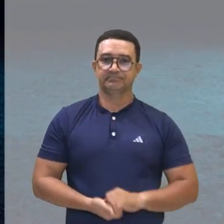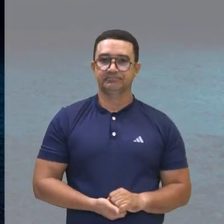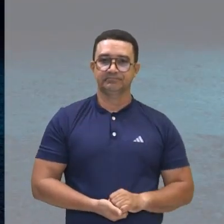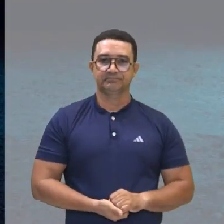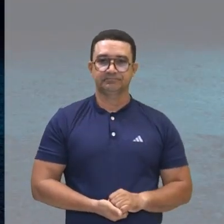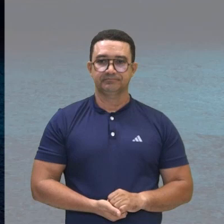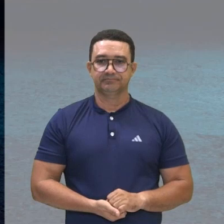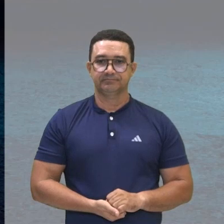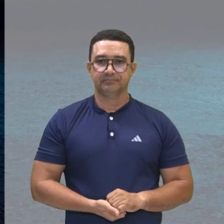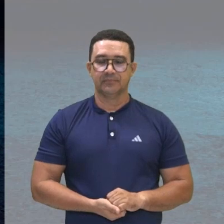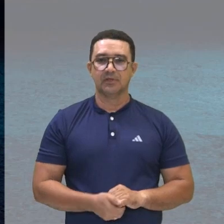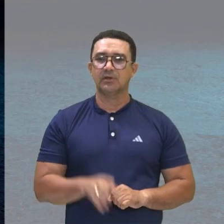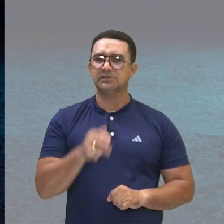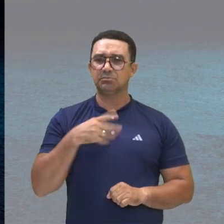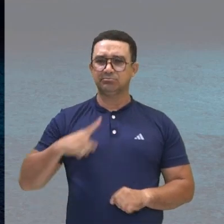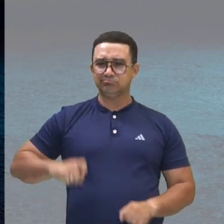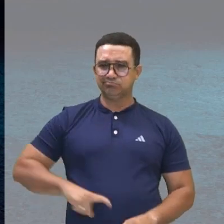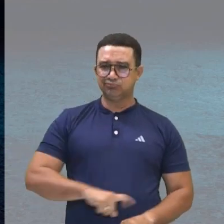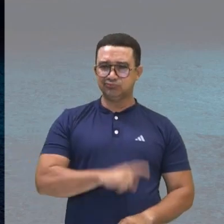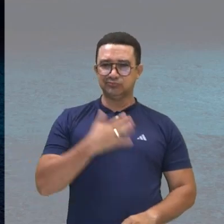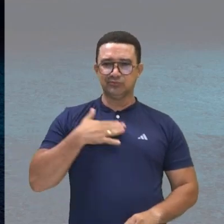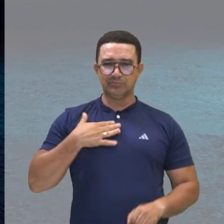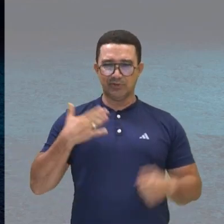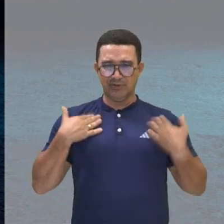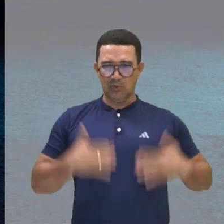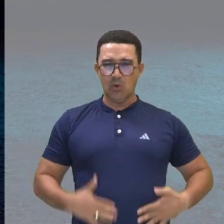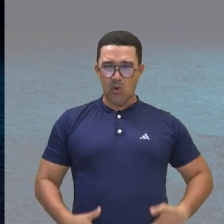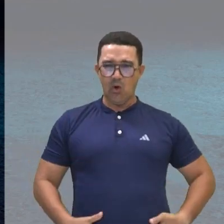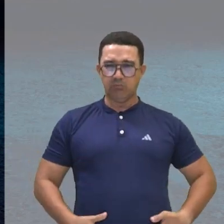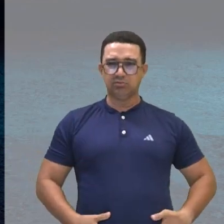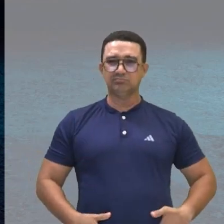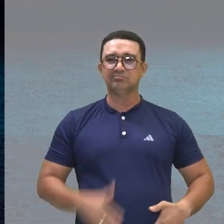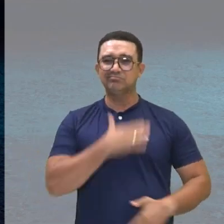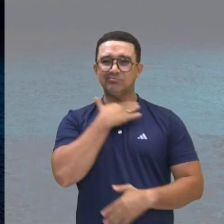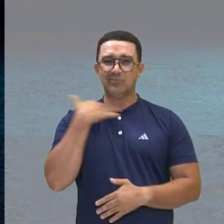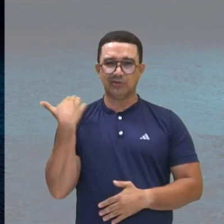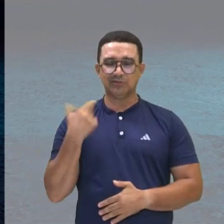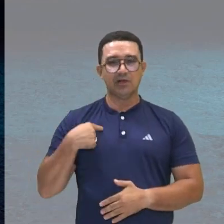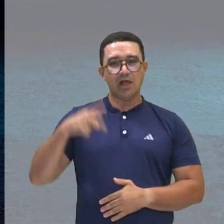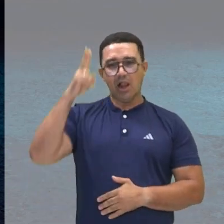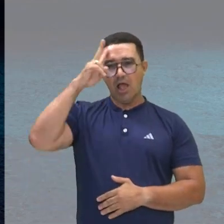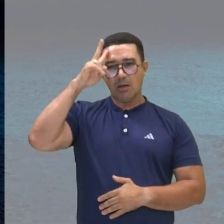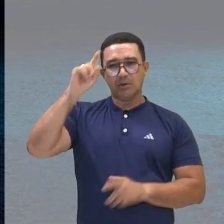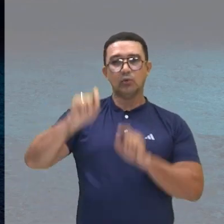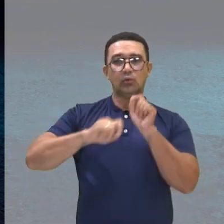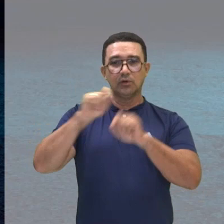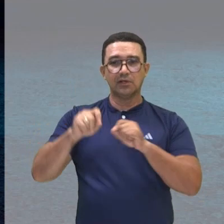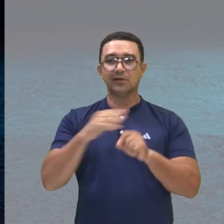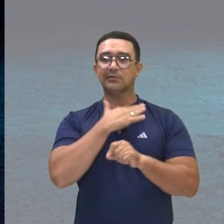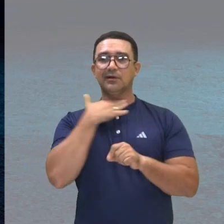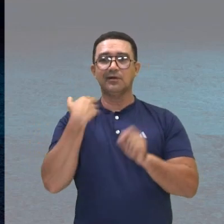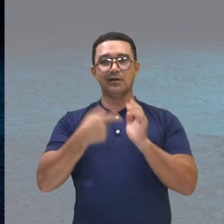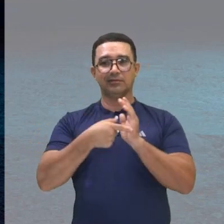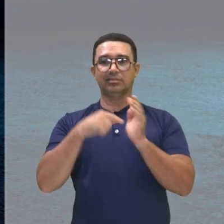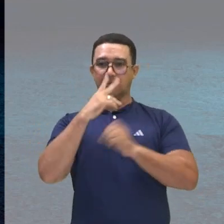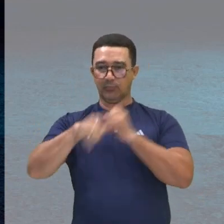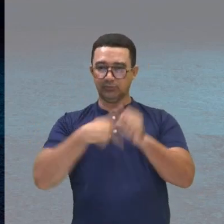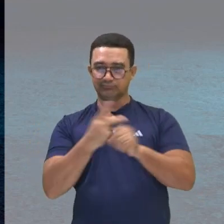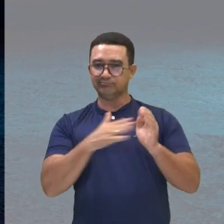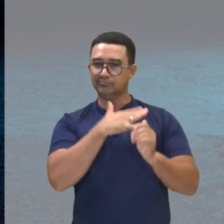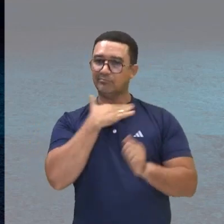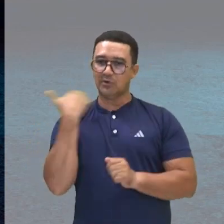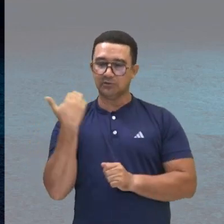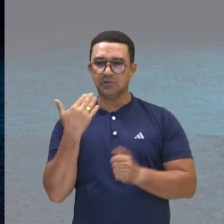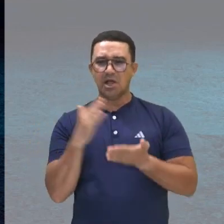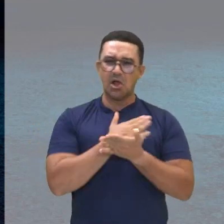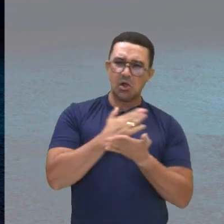frias carnes do meu cadáver, dedico como saudosa lembrança estas memórias póstumas. Algum tempo hesitei